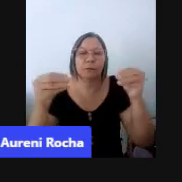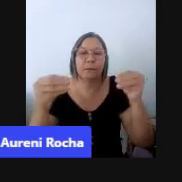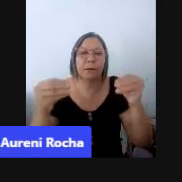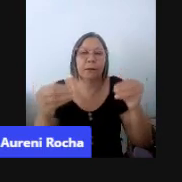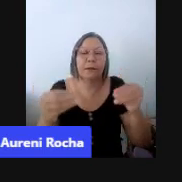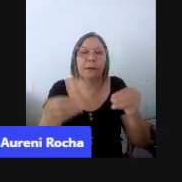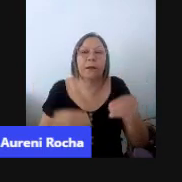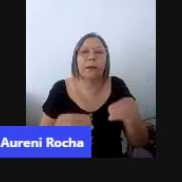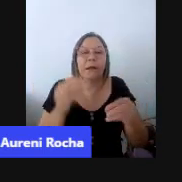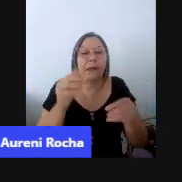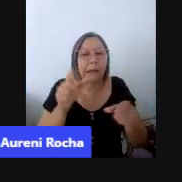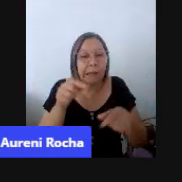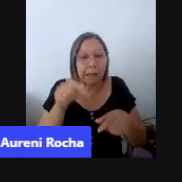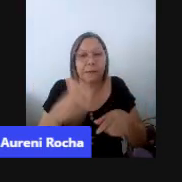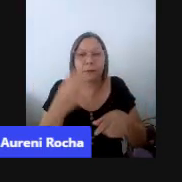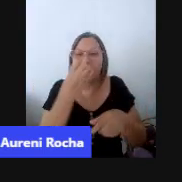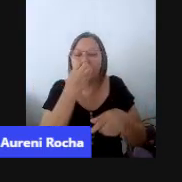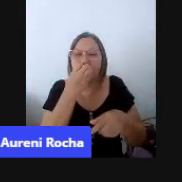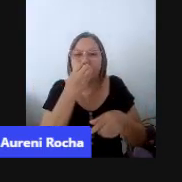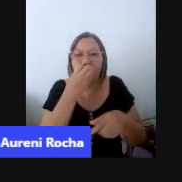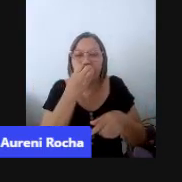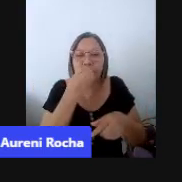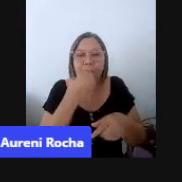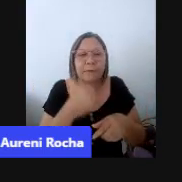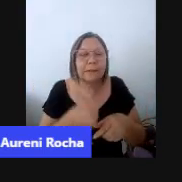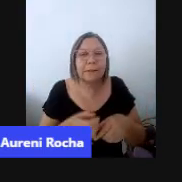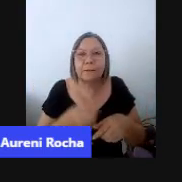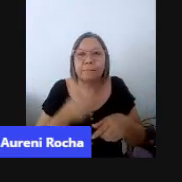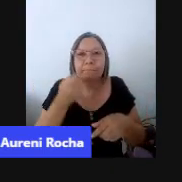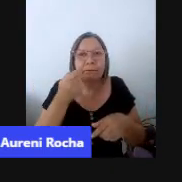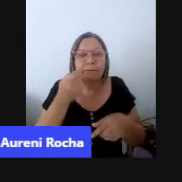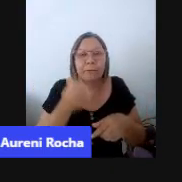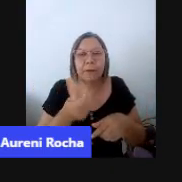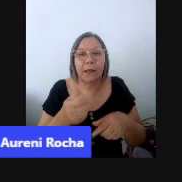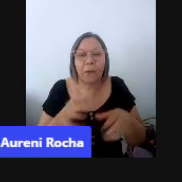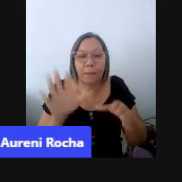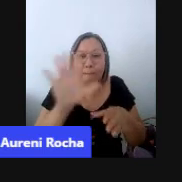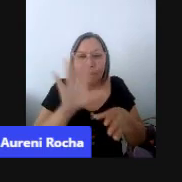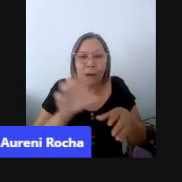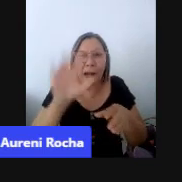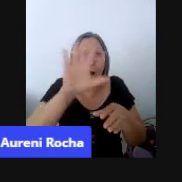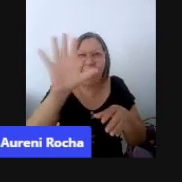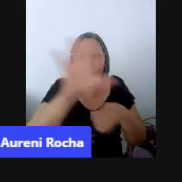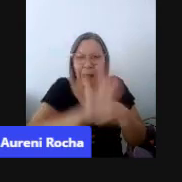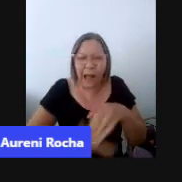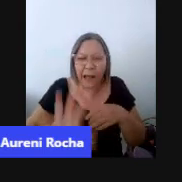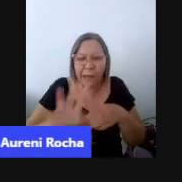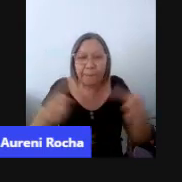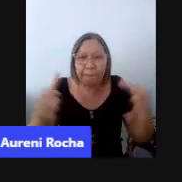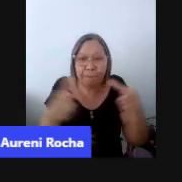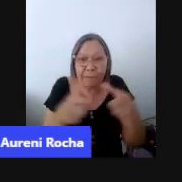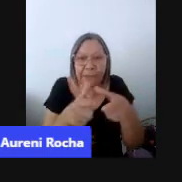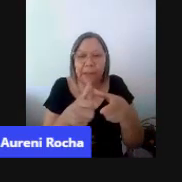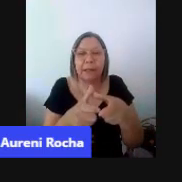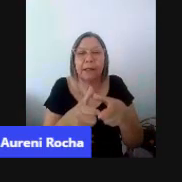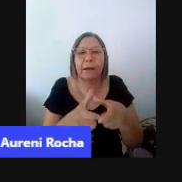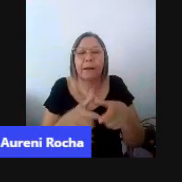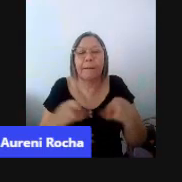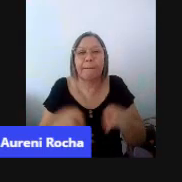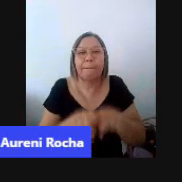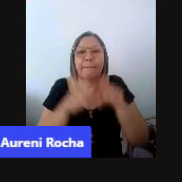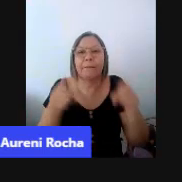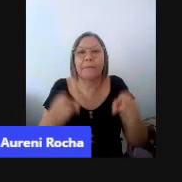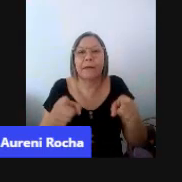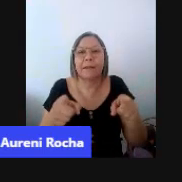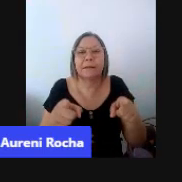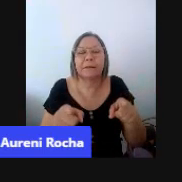ameaçada. E isso, o Mato Grosso do Sul é um pequeno pedaço, mas o que está acontecendo aqui é provavelmente igual e no resto do Cerrado, né? E